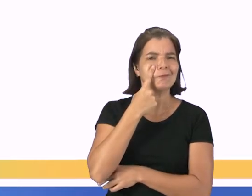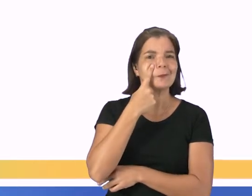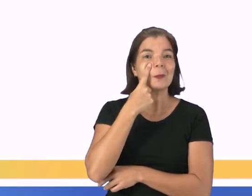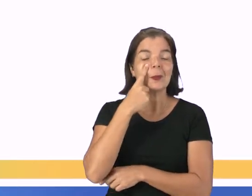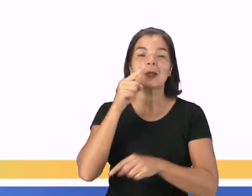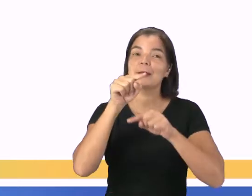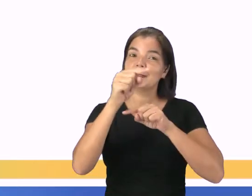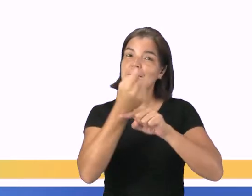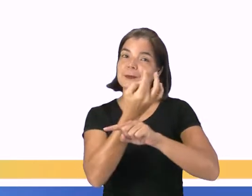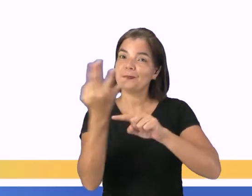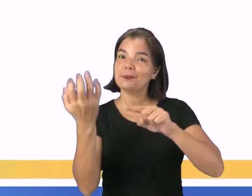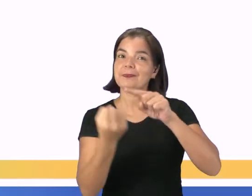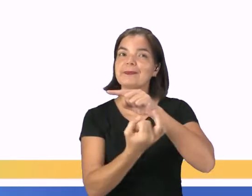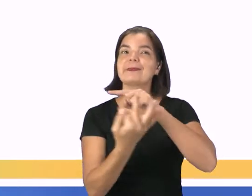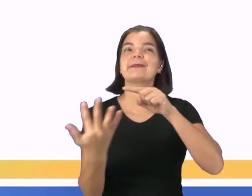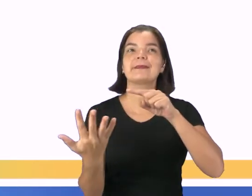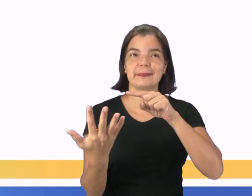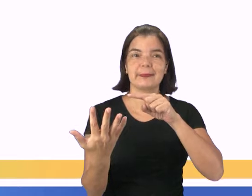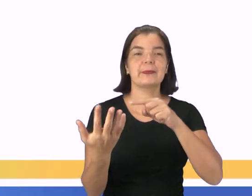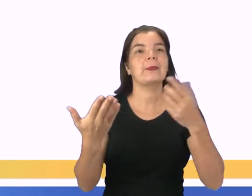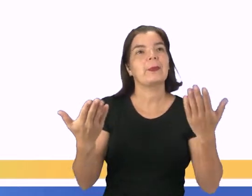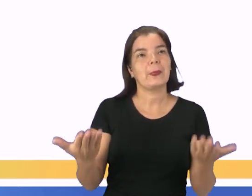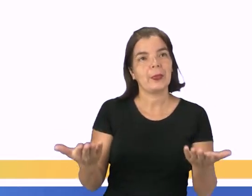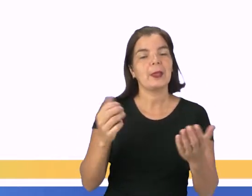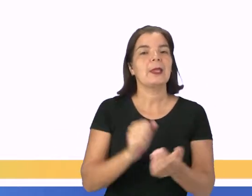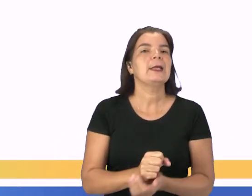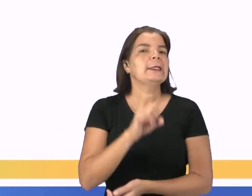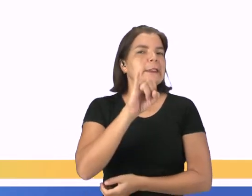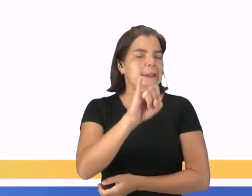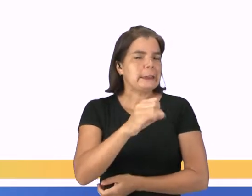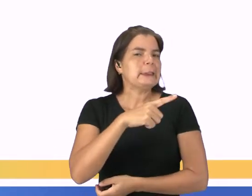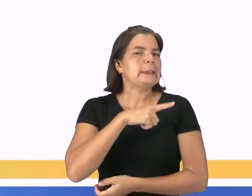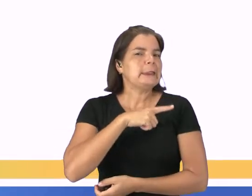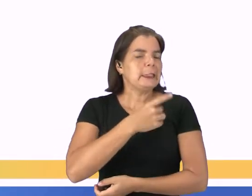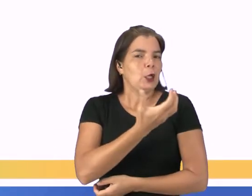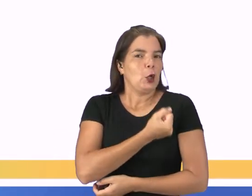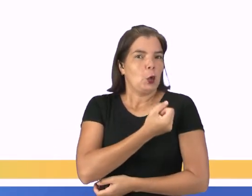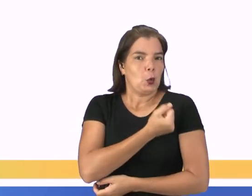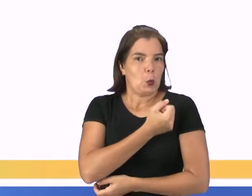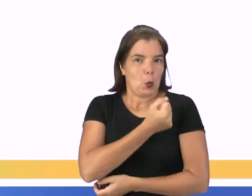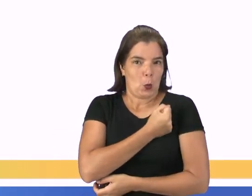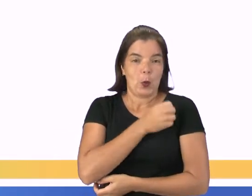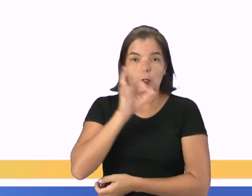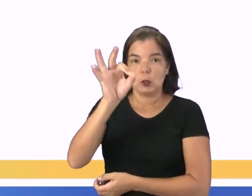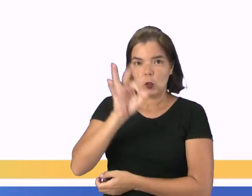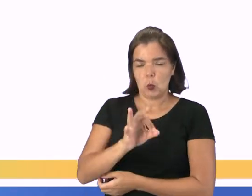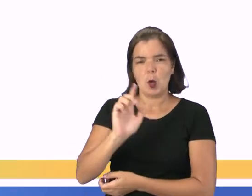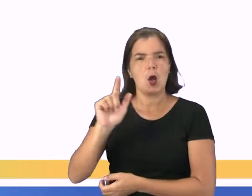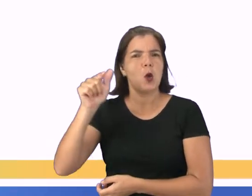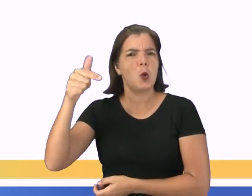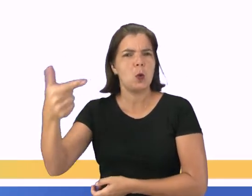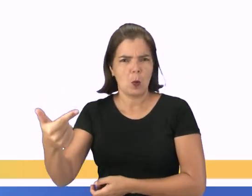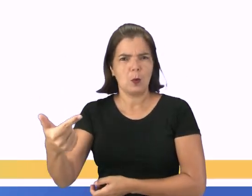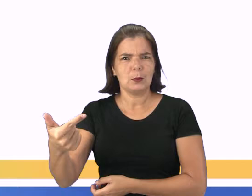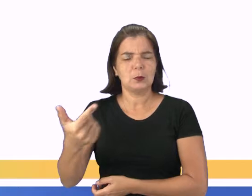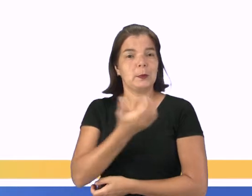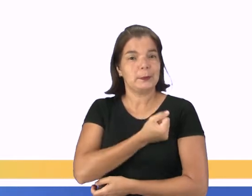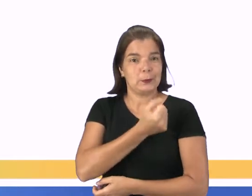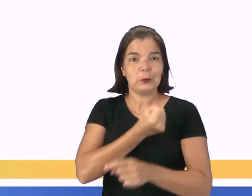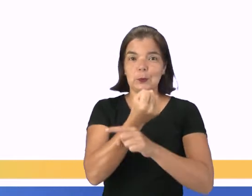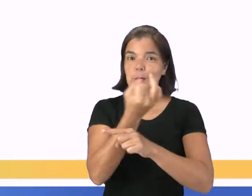forma fracionária. Bom, se eu tenho um número em percentual e o outro número na forma